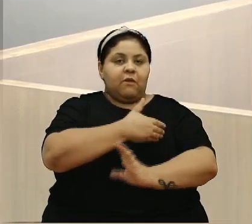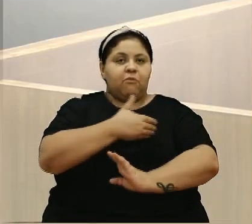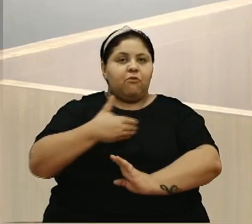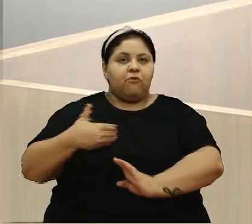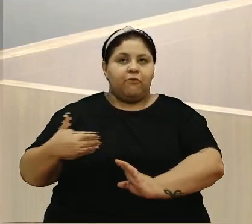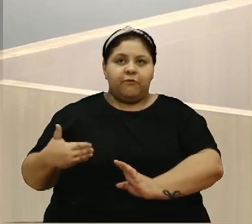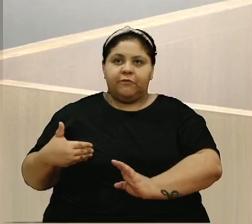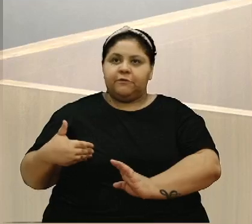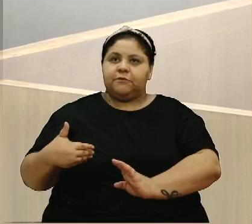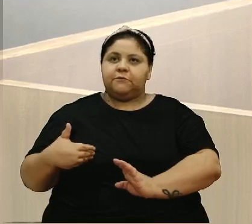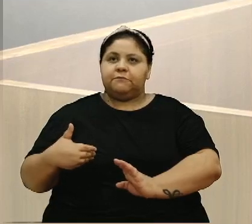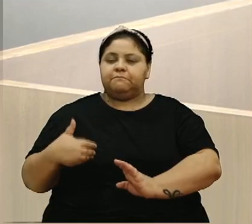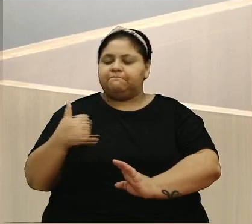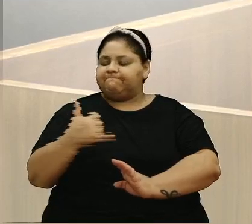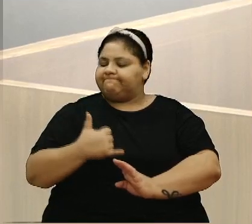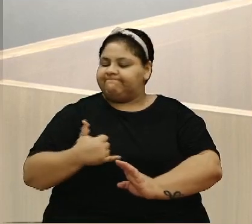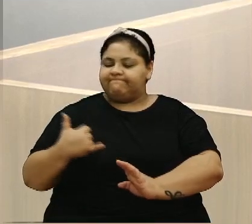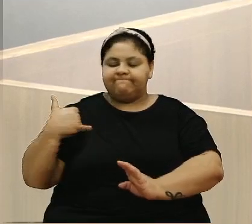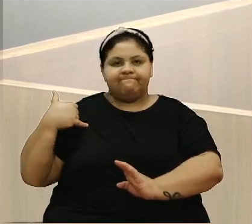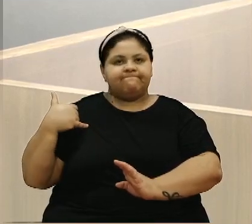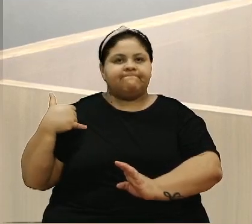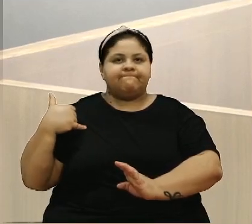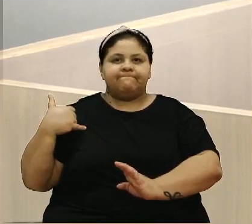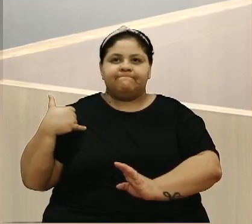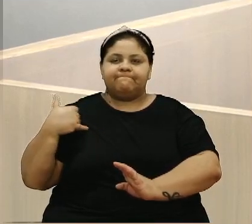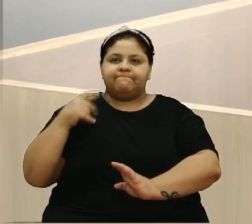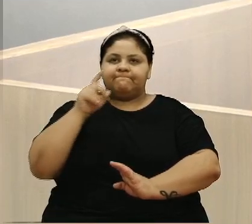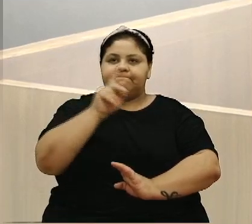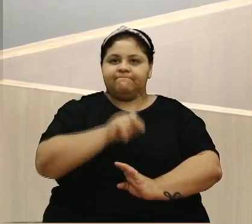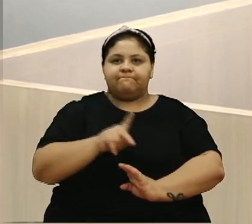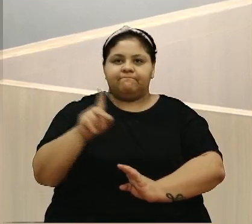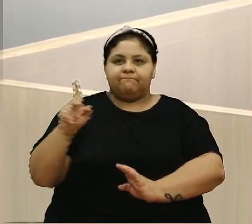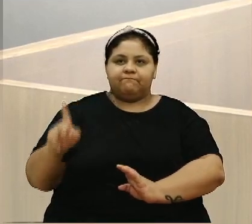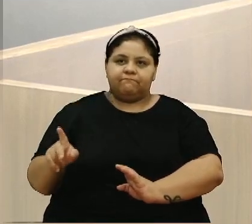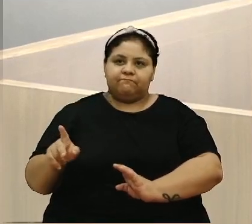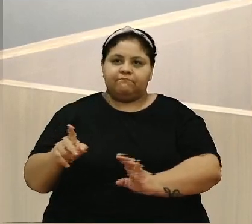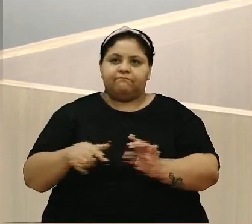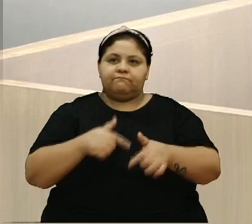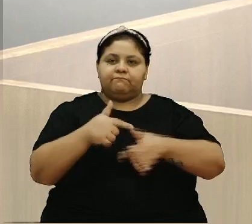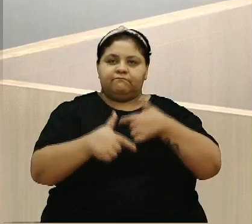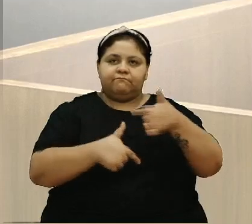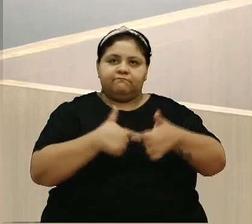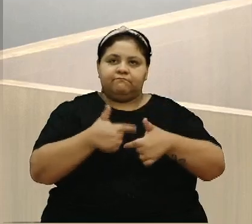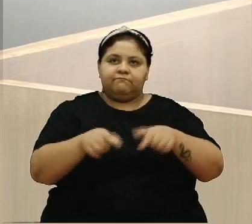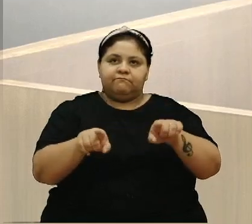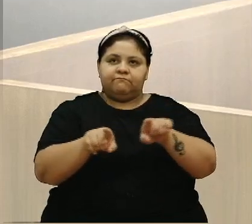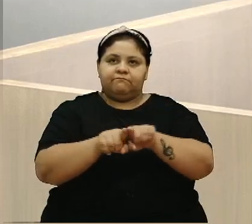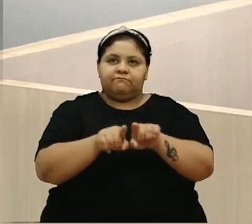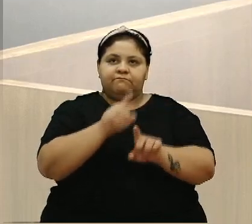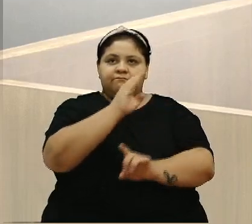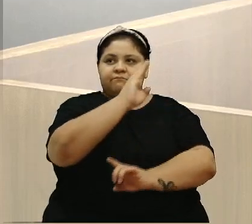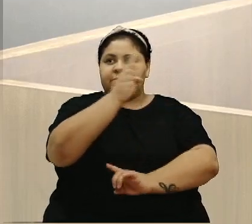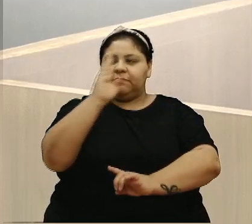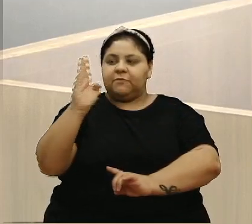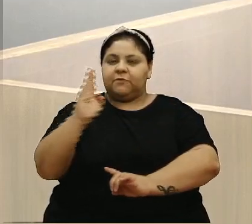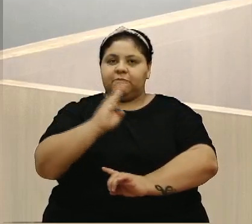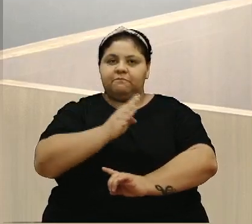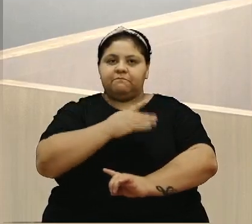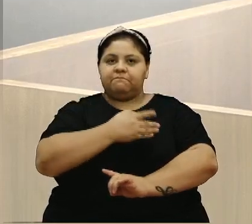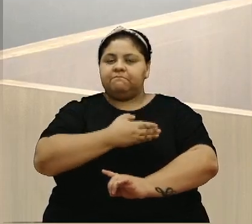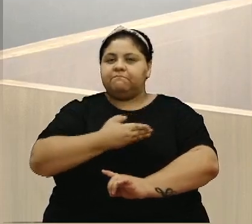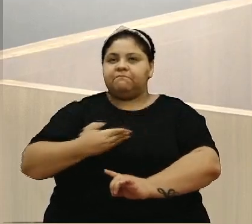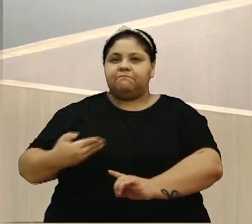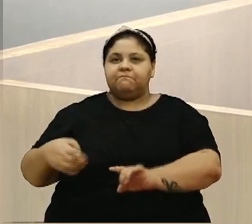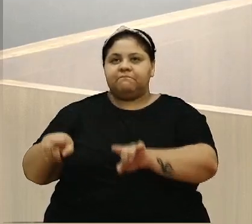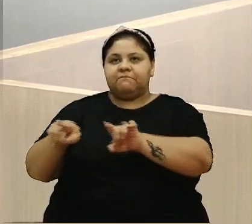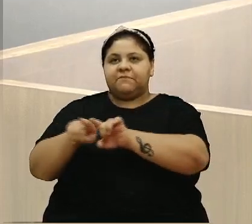E muito orgulho disso. Fui professora e trabalhei também na Biblioteca Pública, que também é a